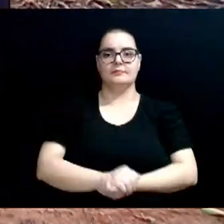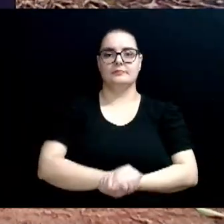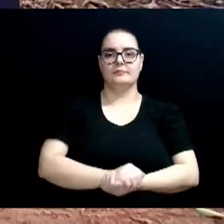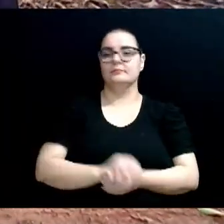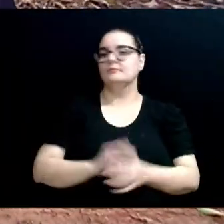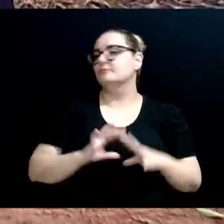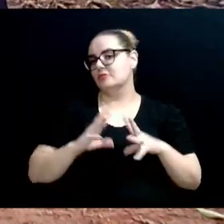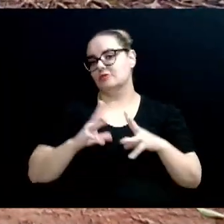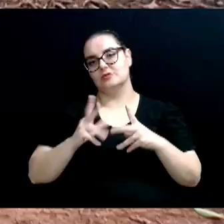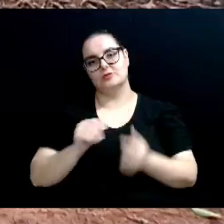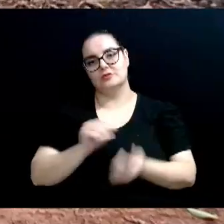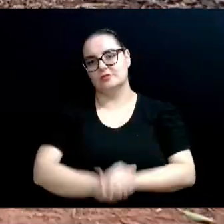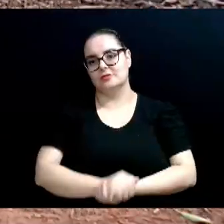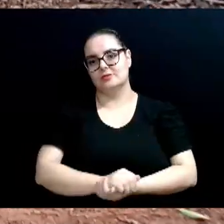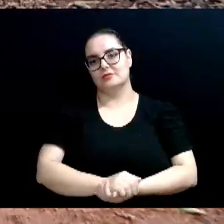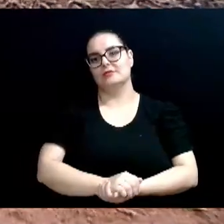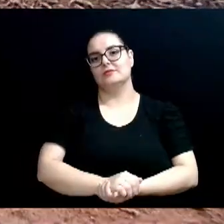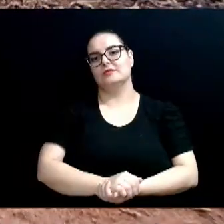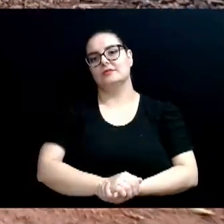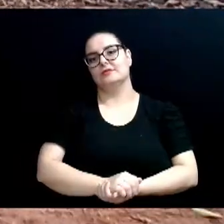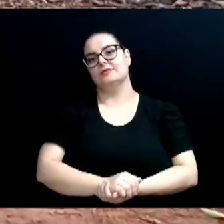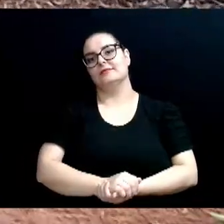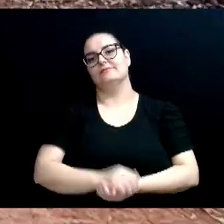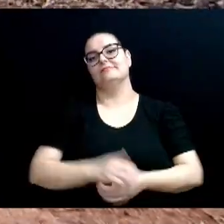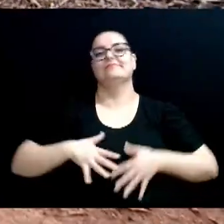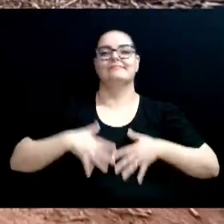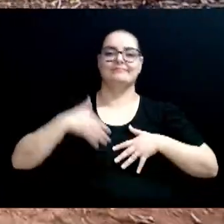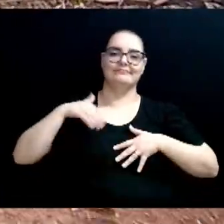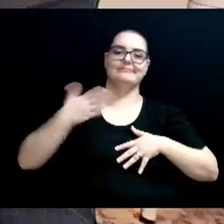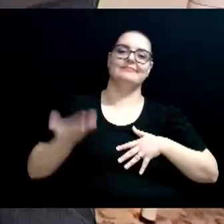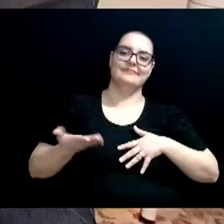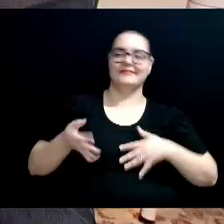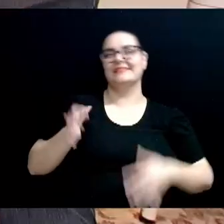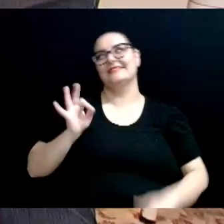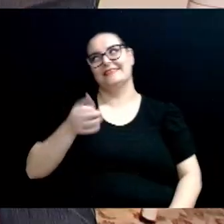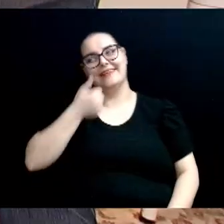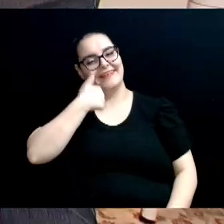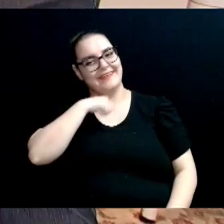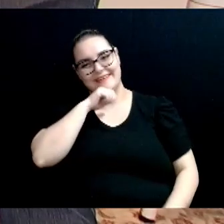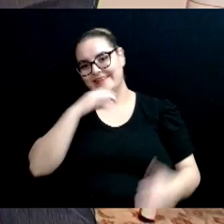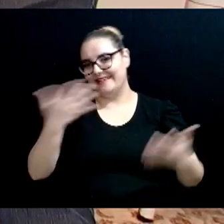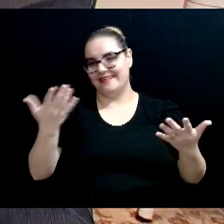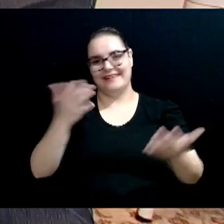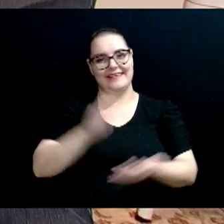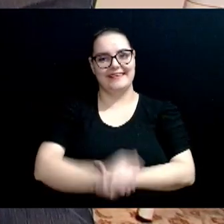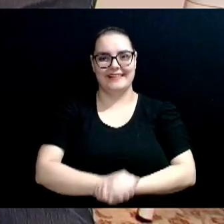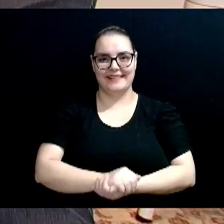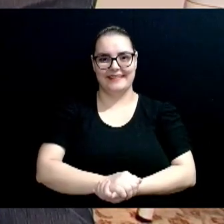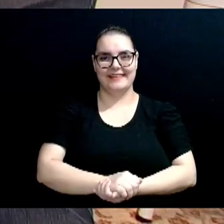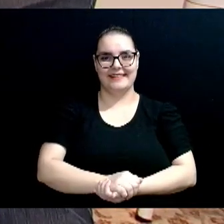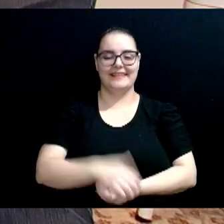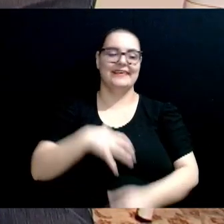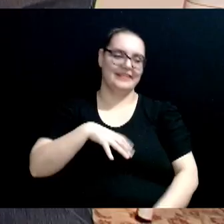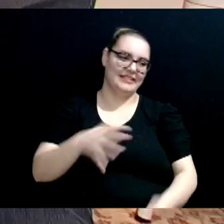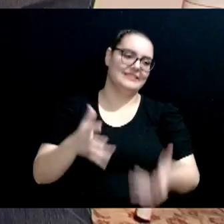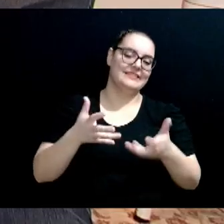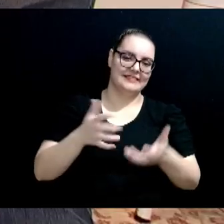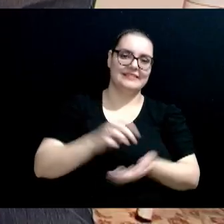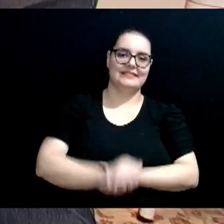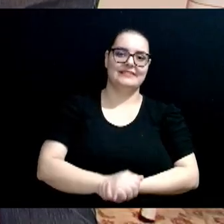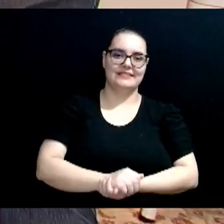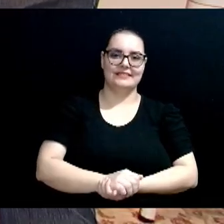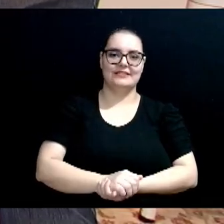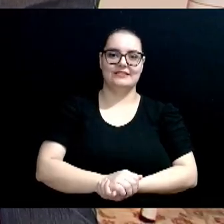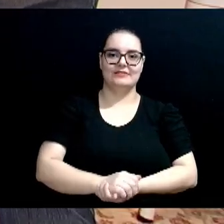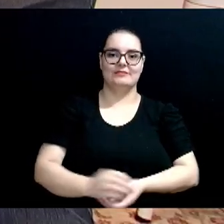tudo. E isso me dá mais orgulho ainda, né? Porque uma mãe quer... É isso que a gente quer, né? A gente quer colocar bons